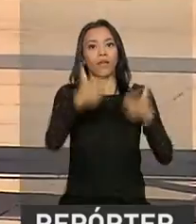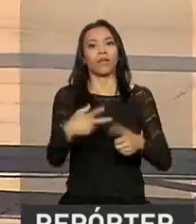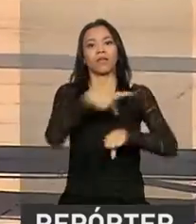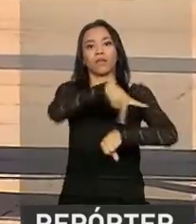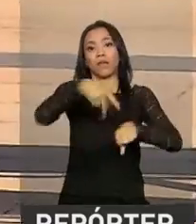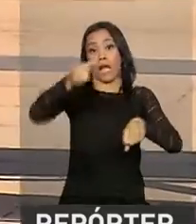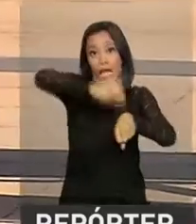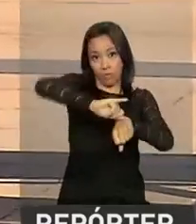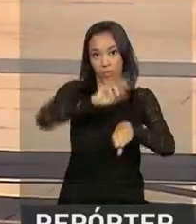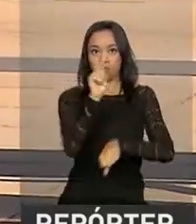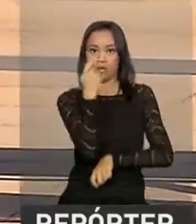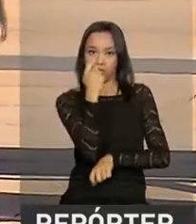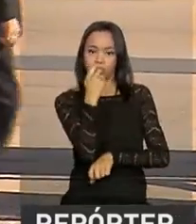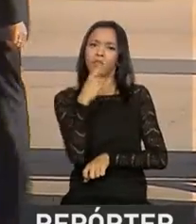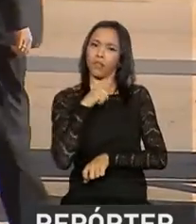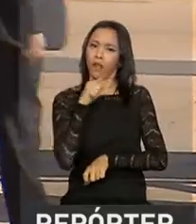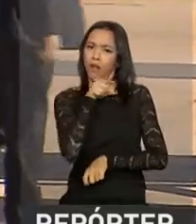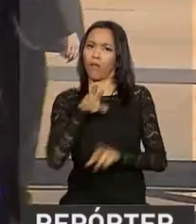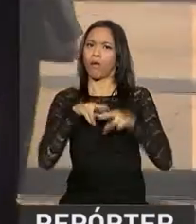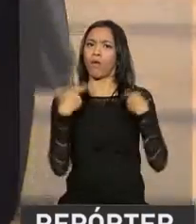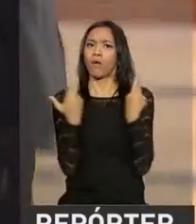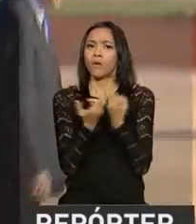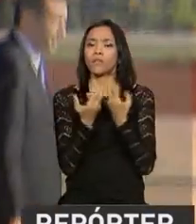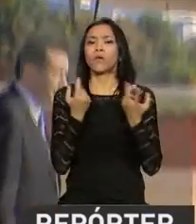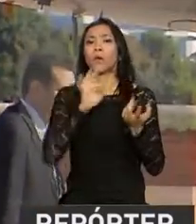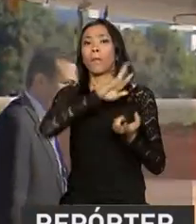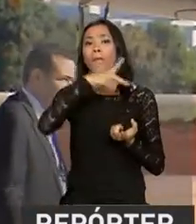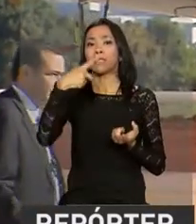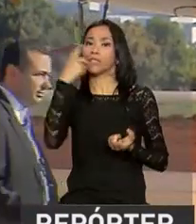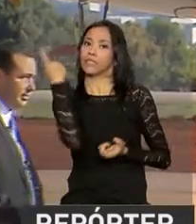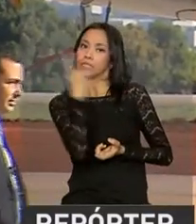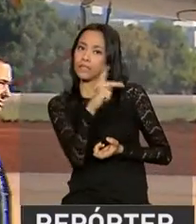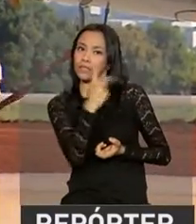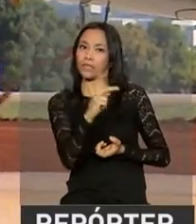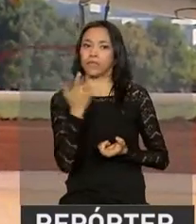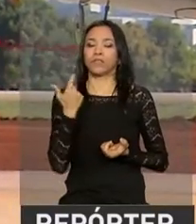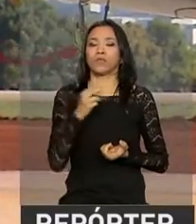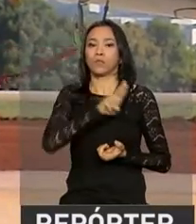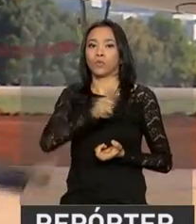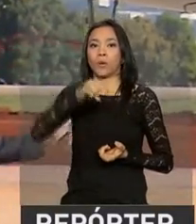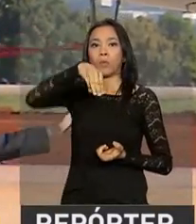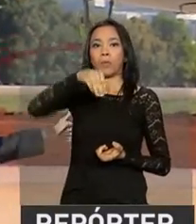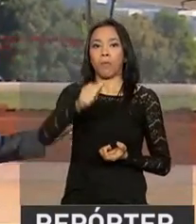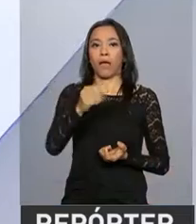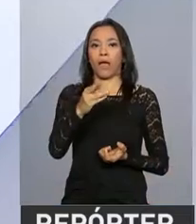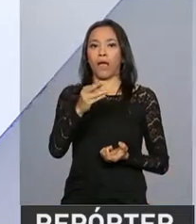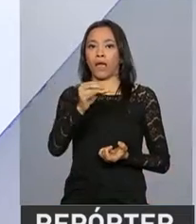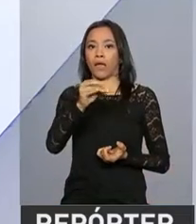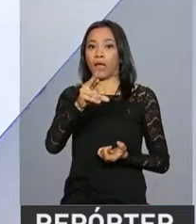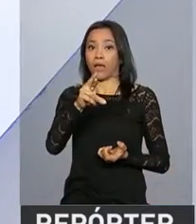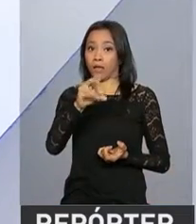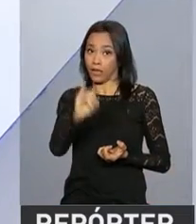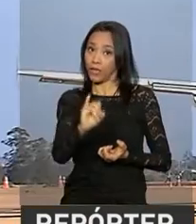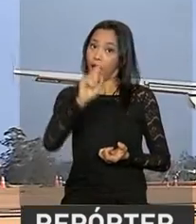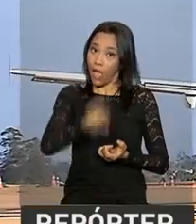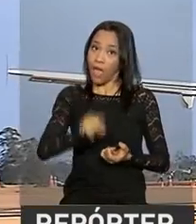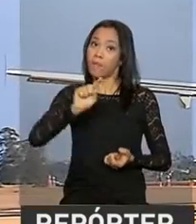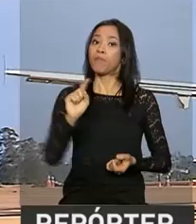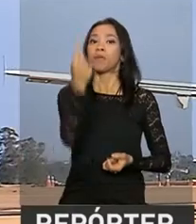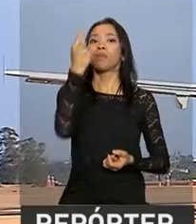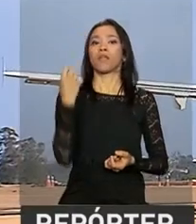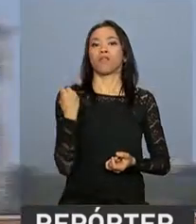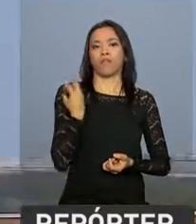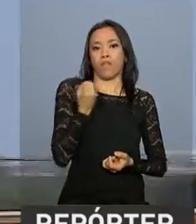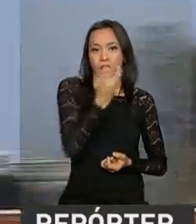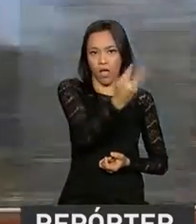tem hoje, portanto, uma reunião de trabalho com o presidente do país vizinho, Maurício Macri. Essa é a primeira viagem do presidente Michel